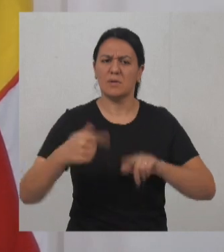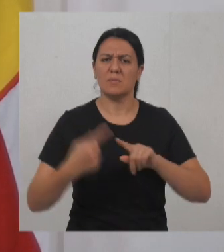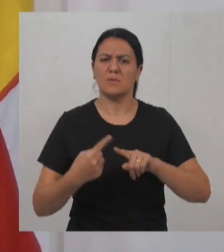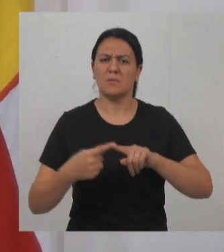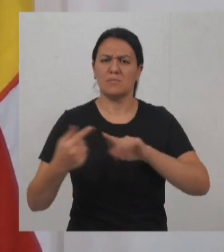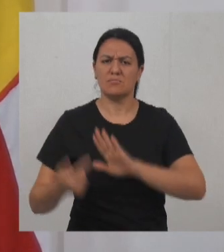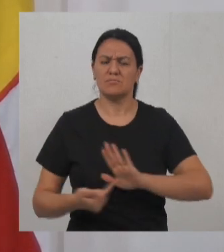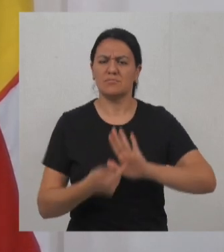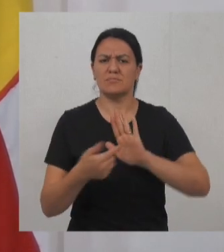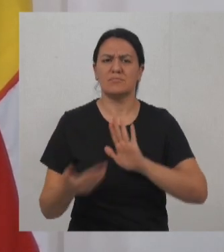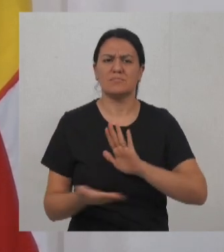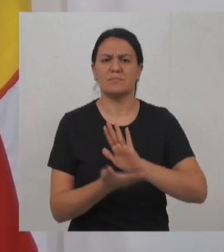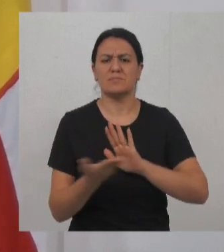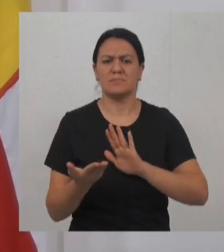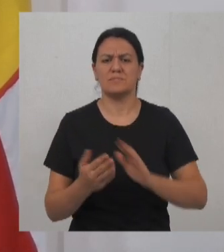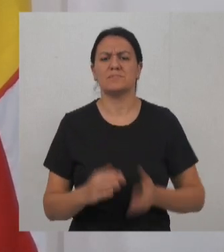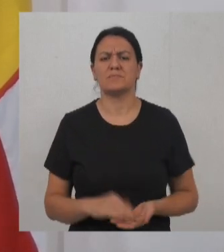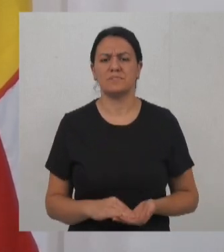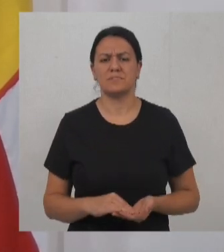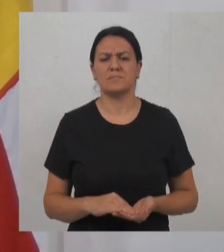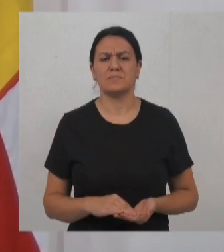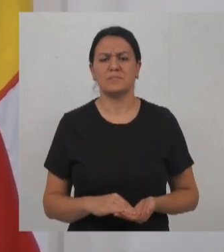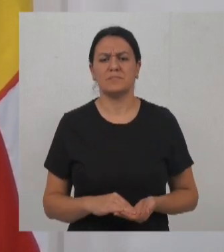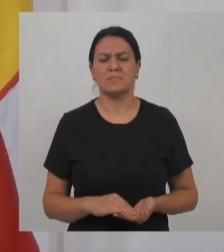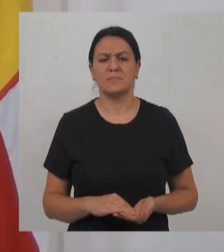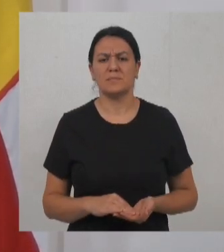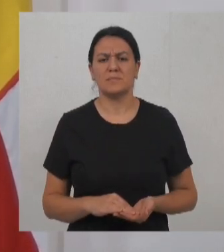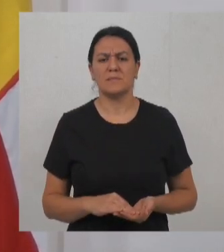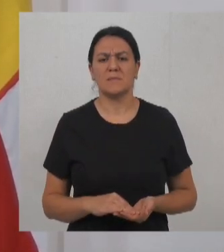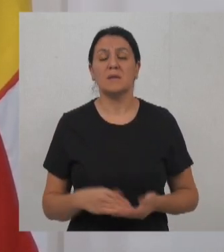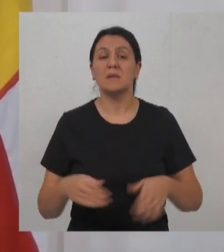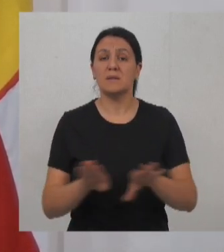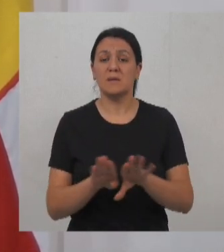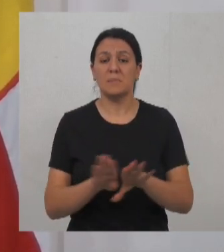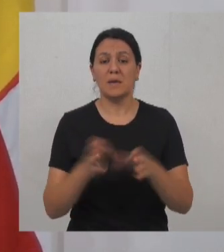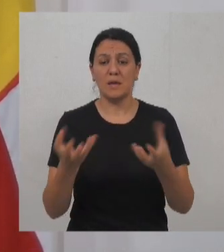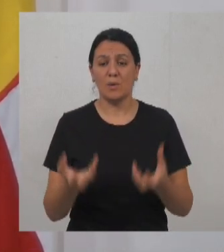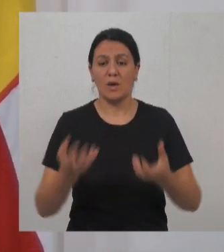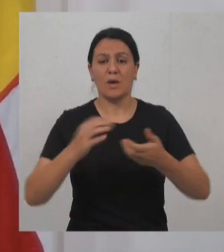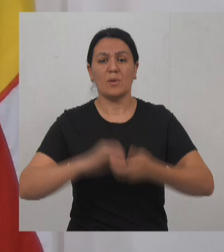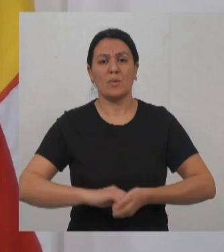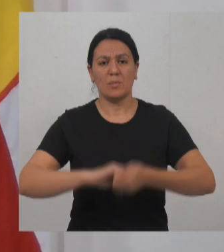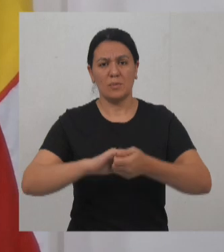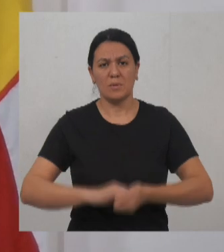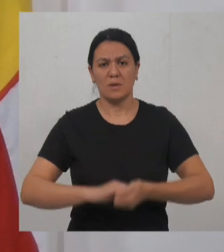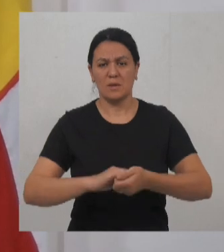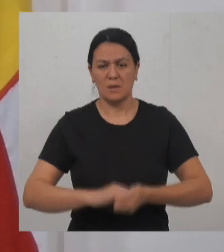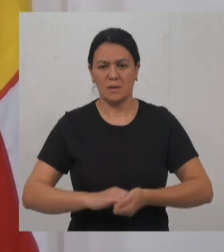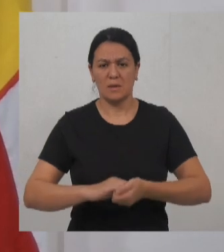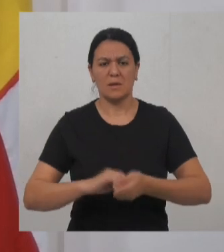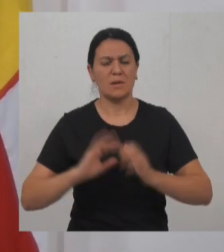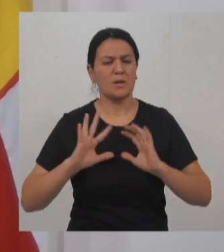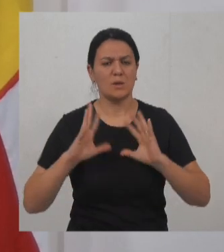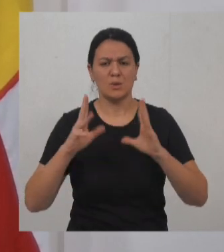manifestações dos senhores, né? Então, eu queria também cumprimentar todos que nos alcançam